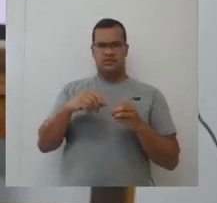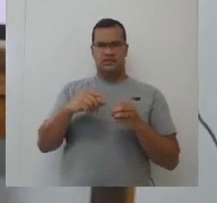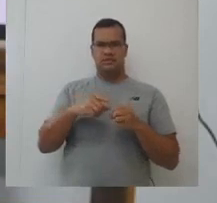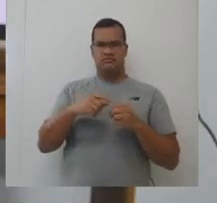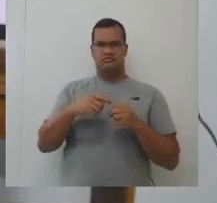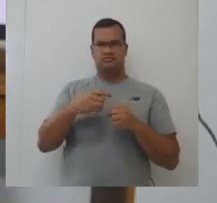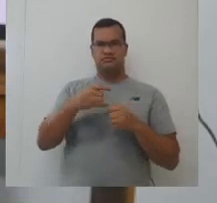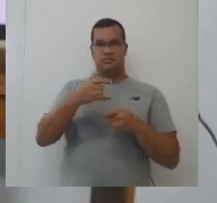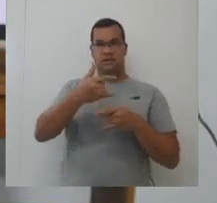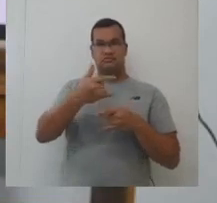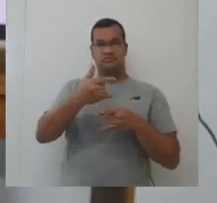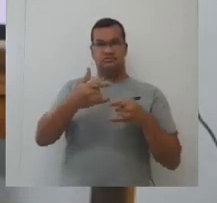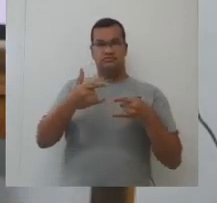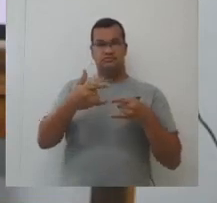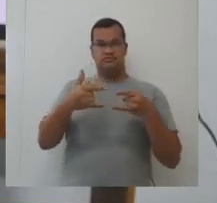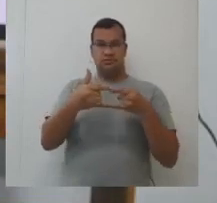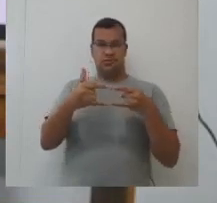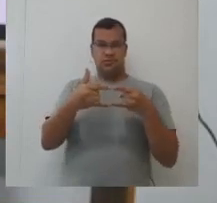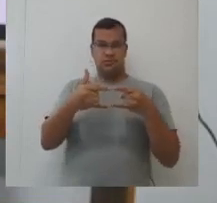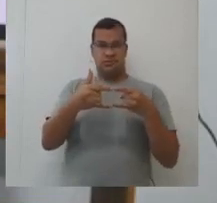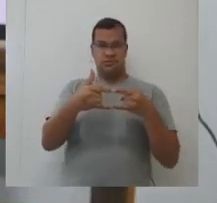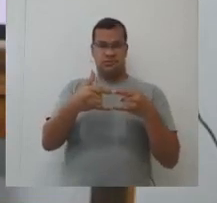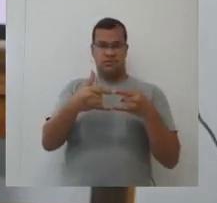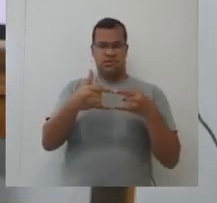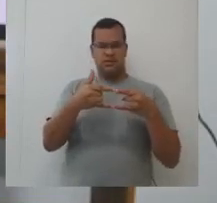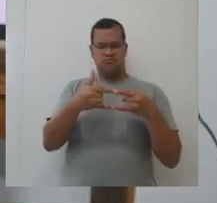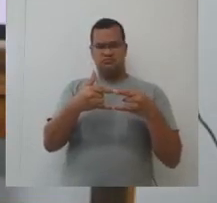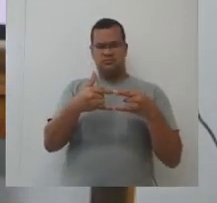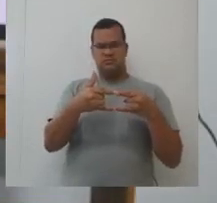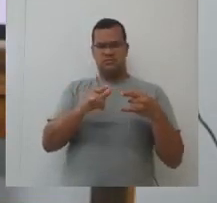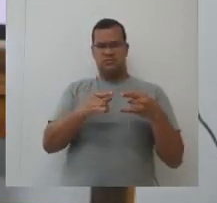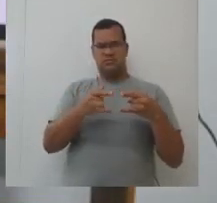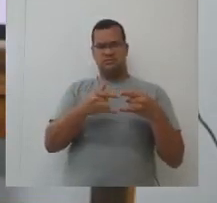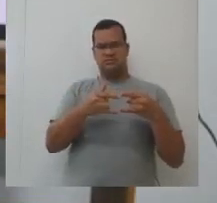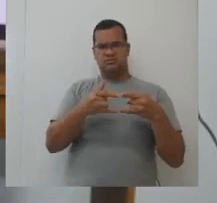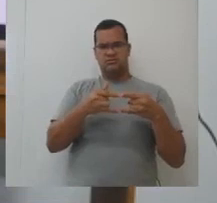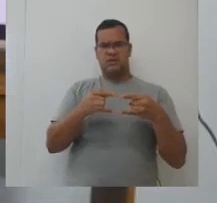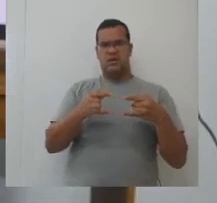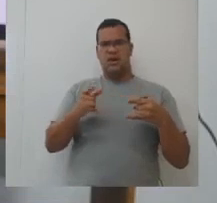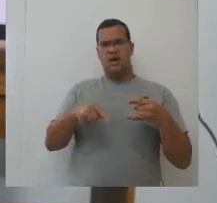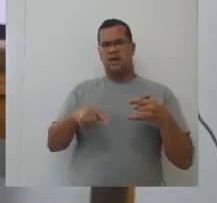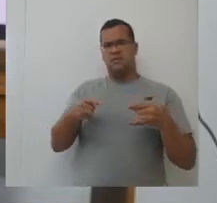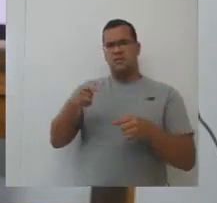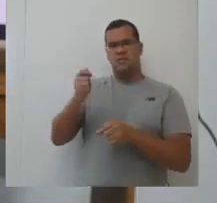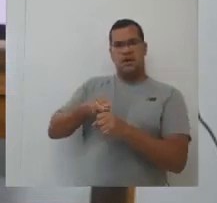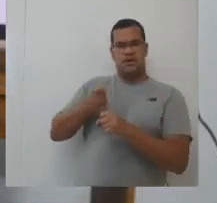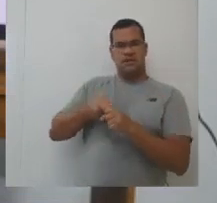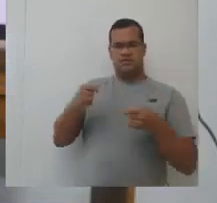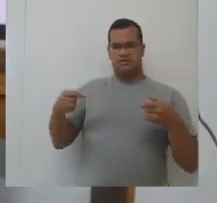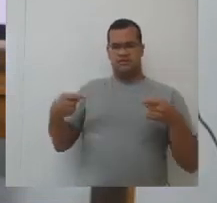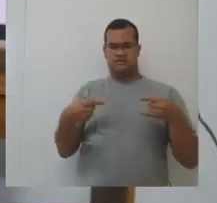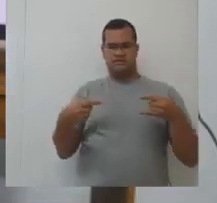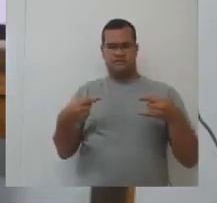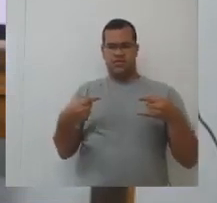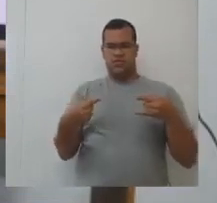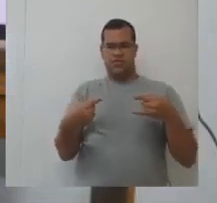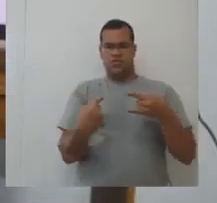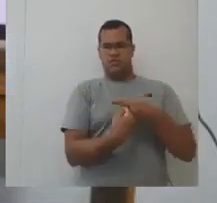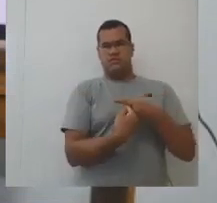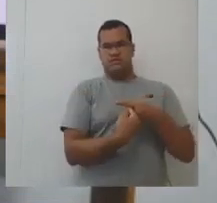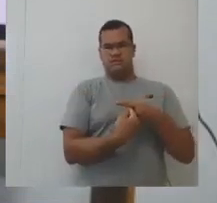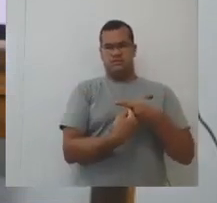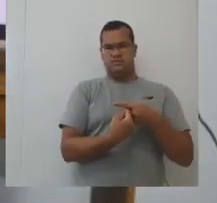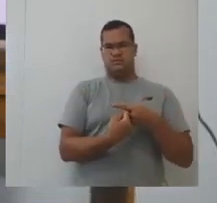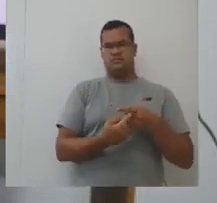redor um campo magnético. Bota um prego próximo ao ímã, ele é puxado por uma